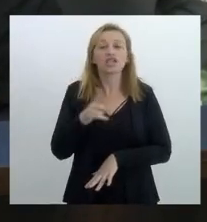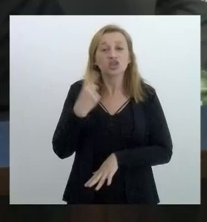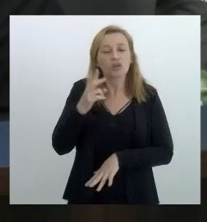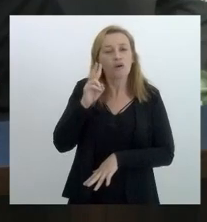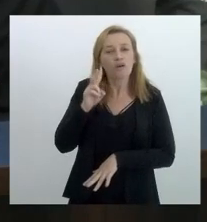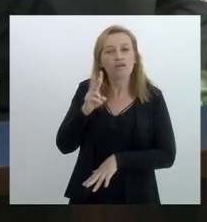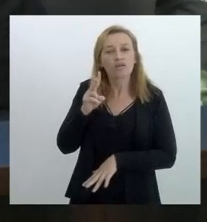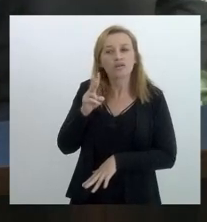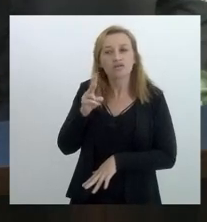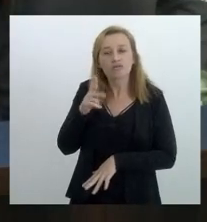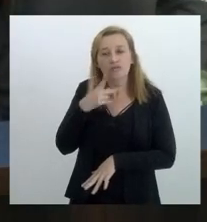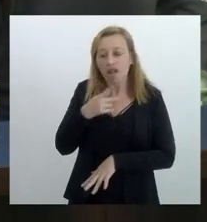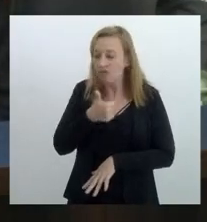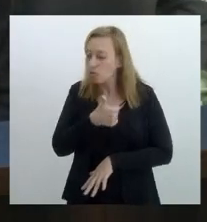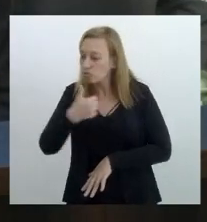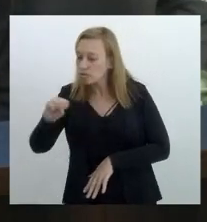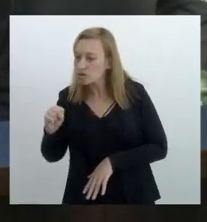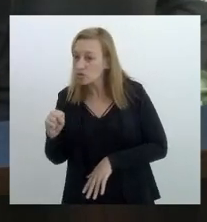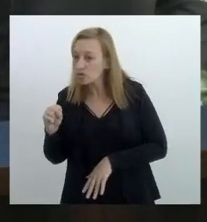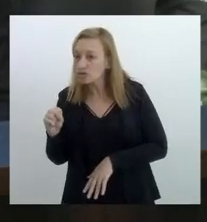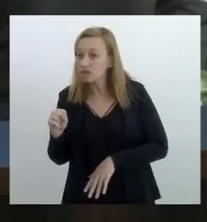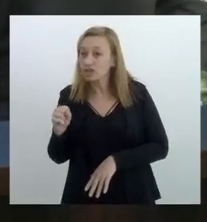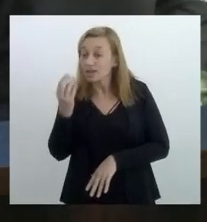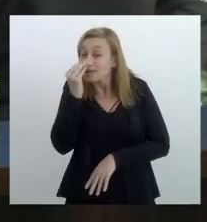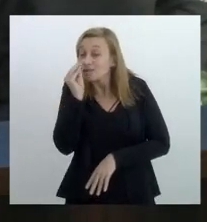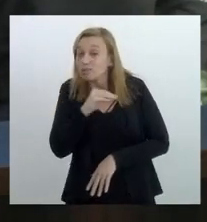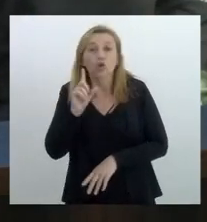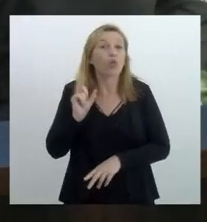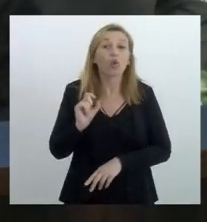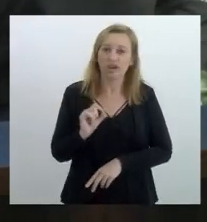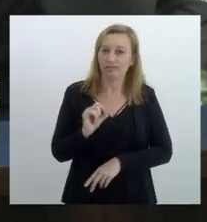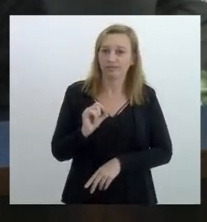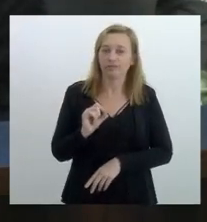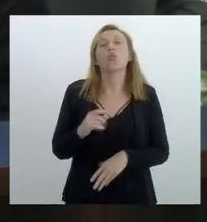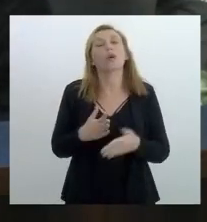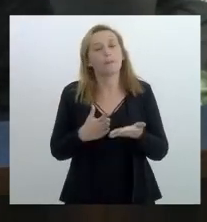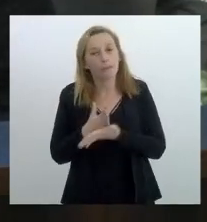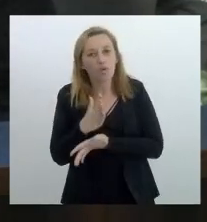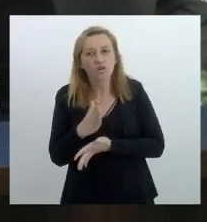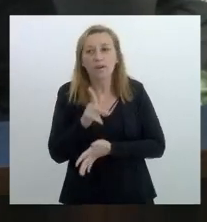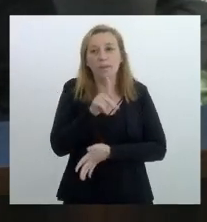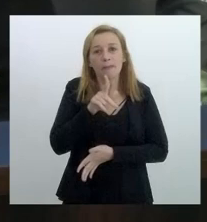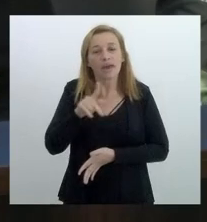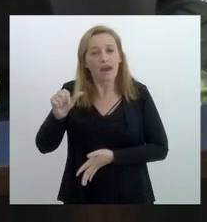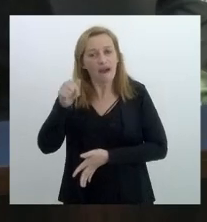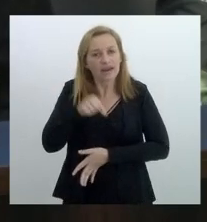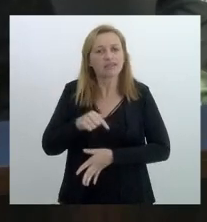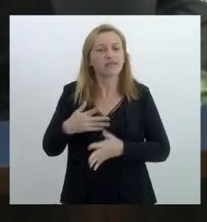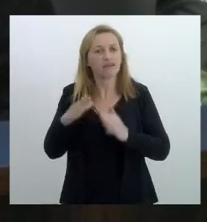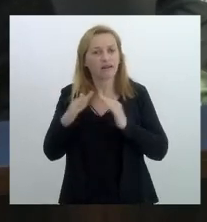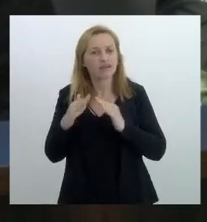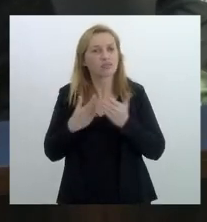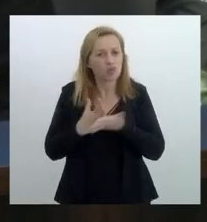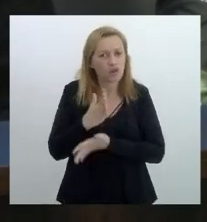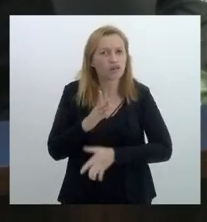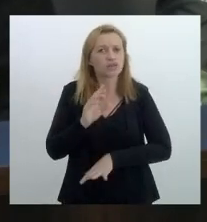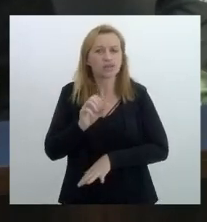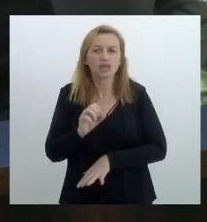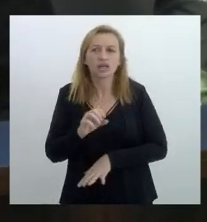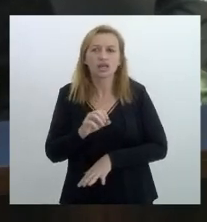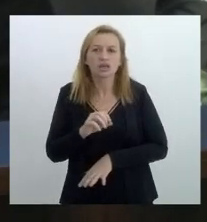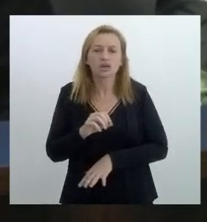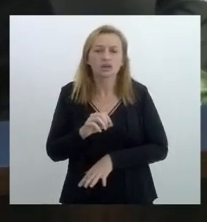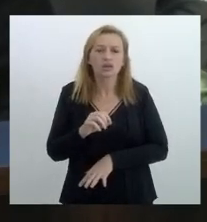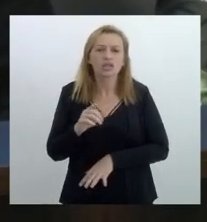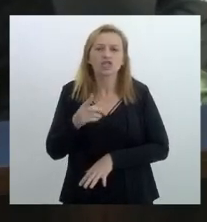levar em consideração 2018, a gente está ignorando que foi aprovado um PPA aqui na Casa com